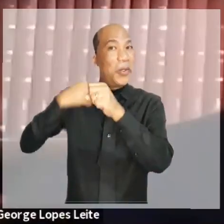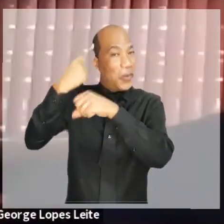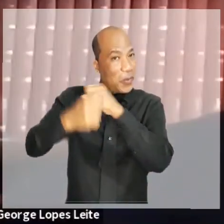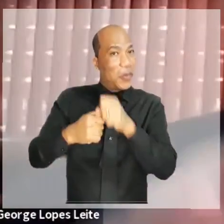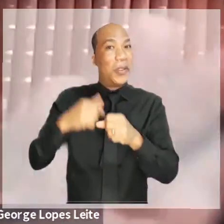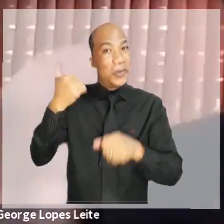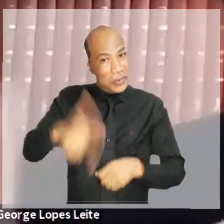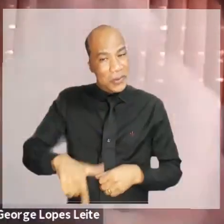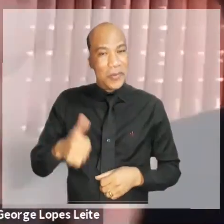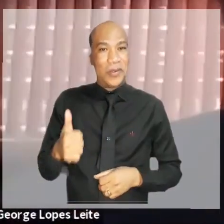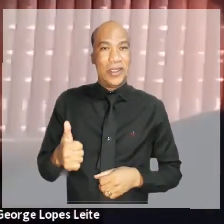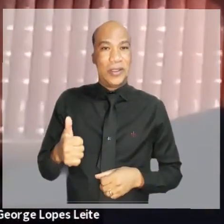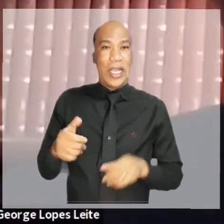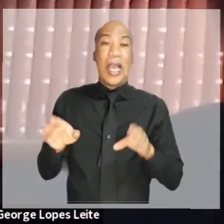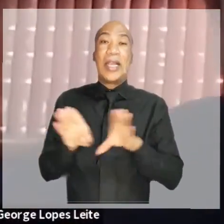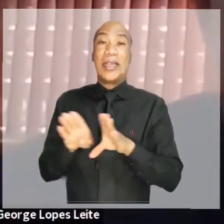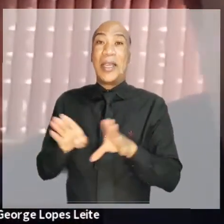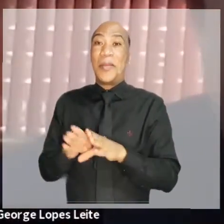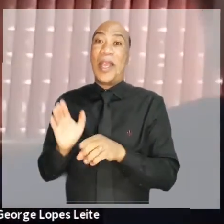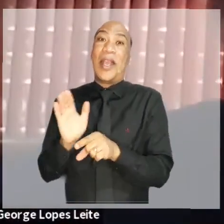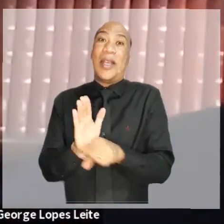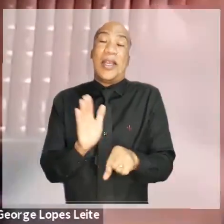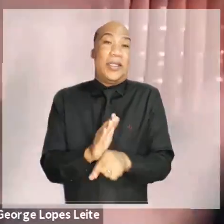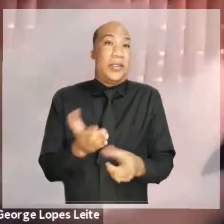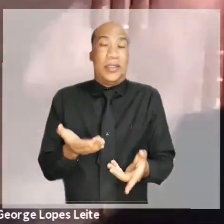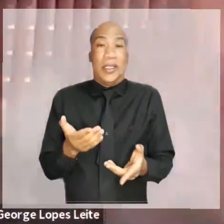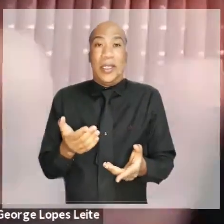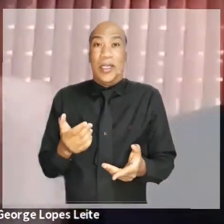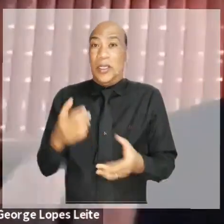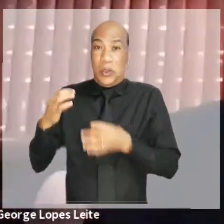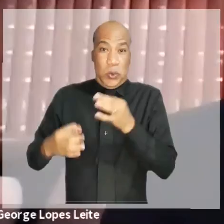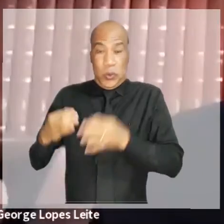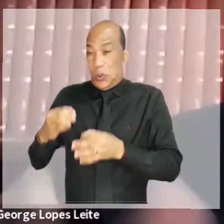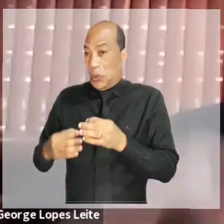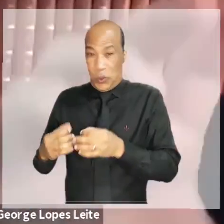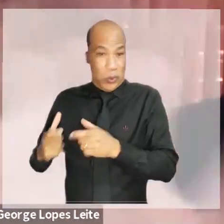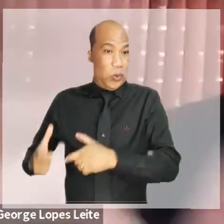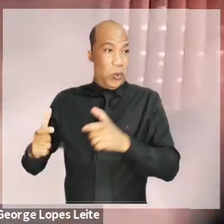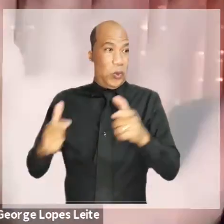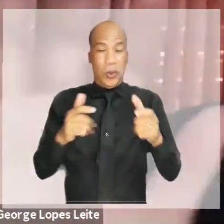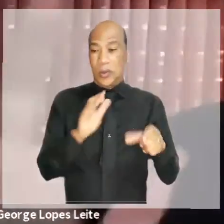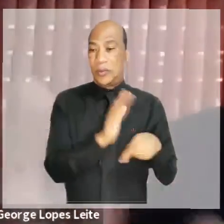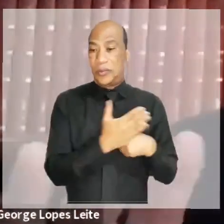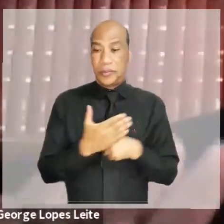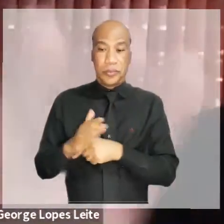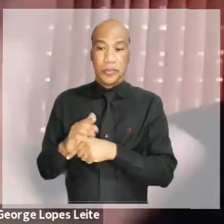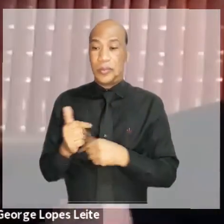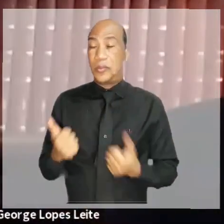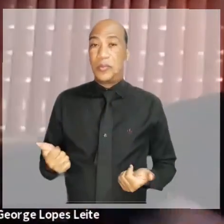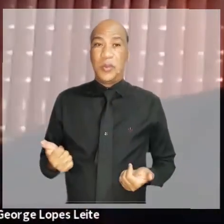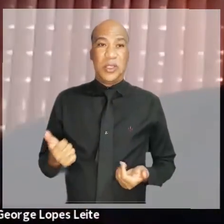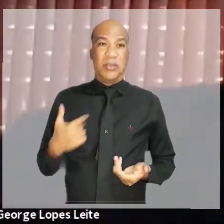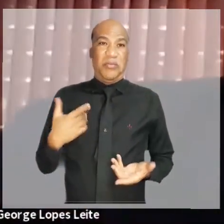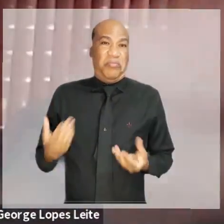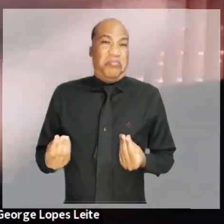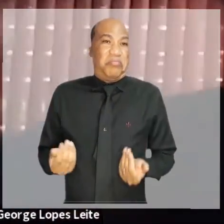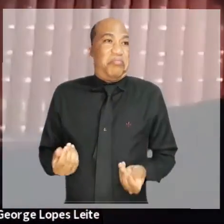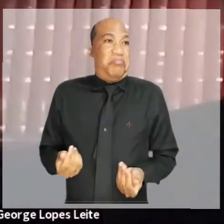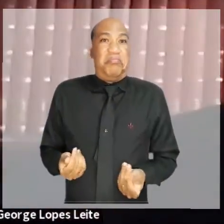nos transformar em redutos autopoéticos, cada tribunal do seu jeito, não, nós